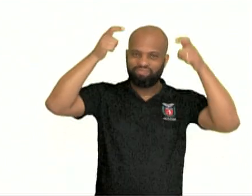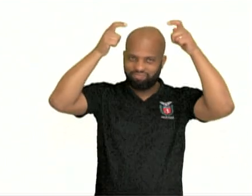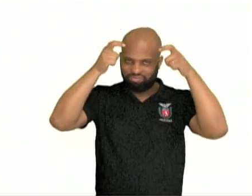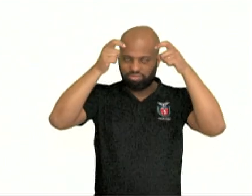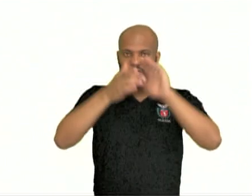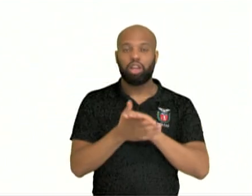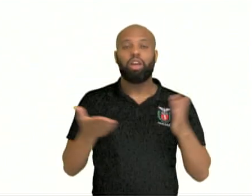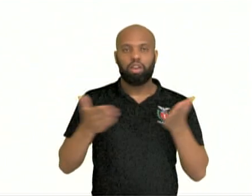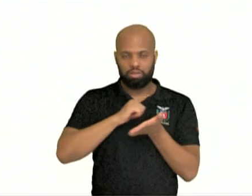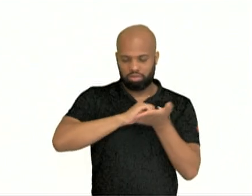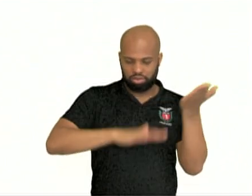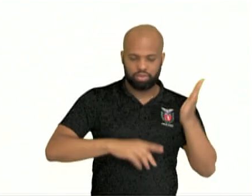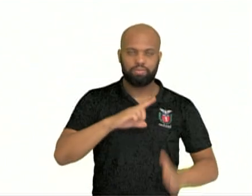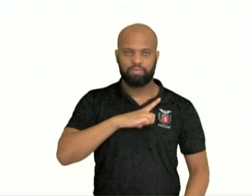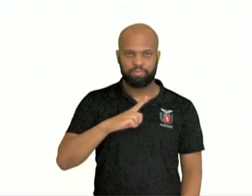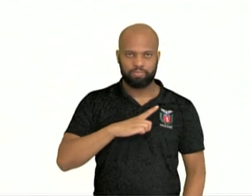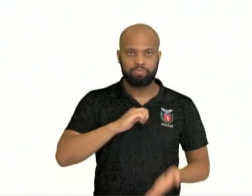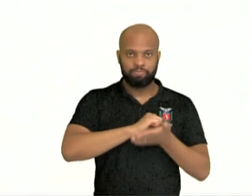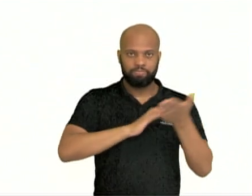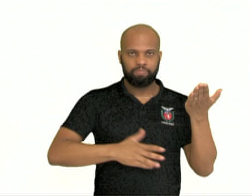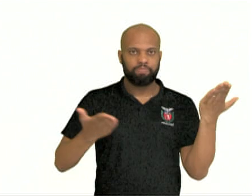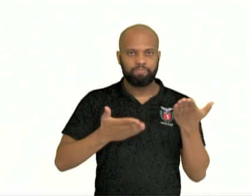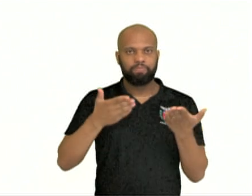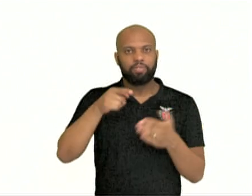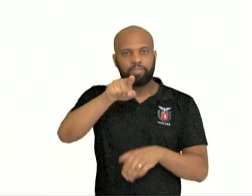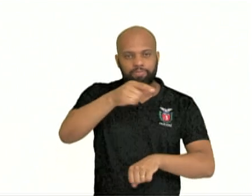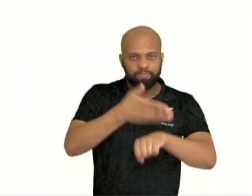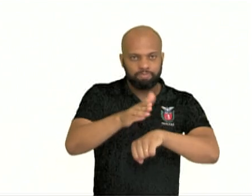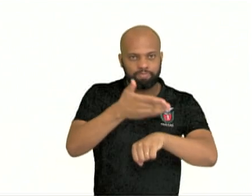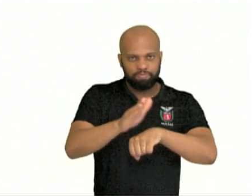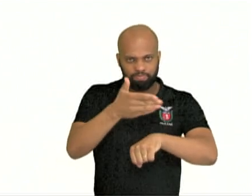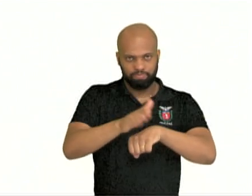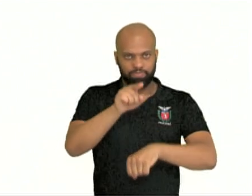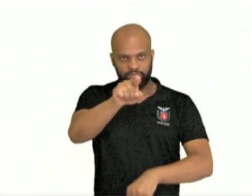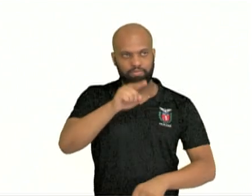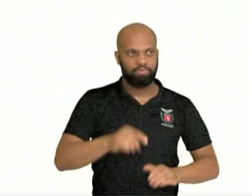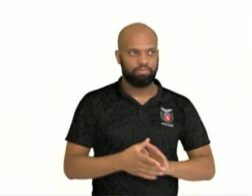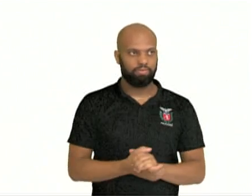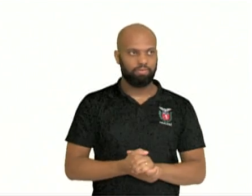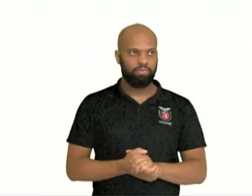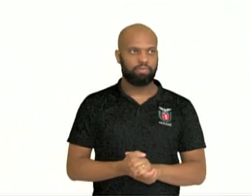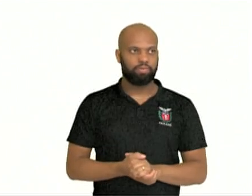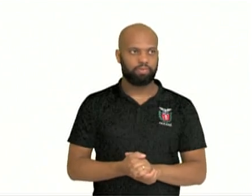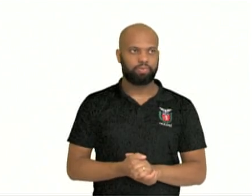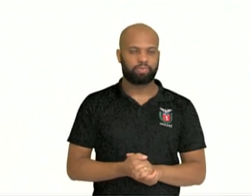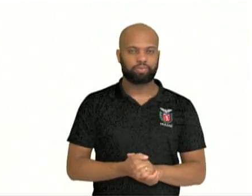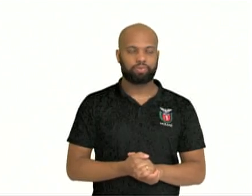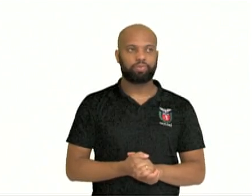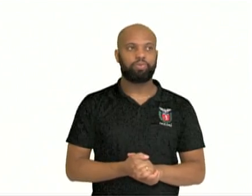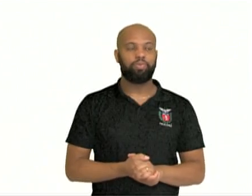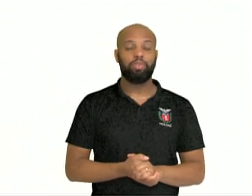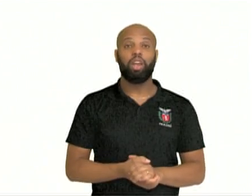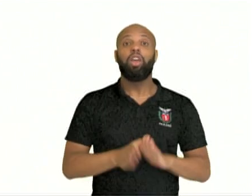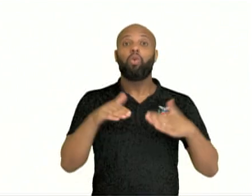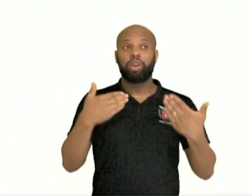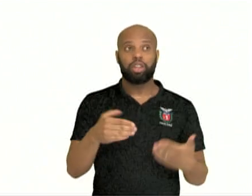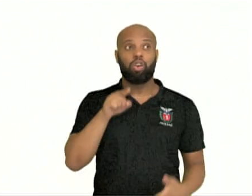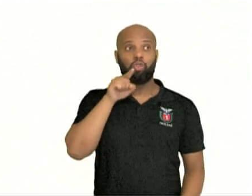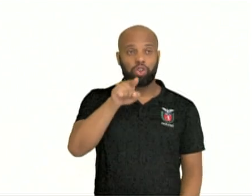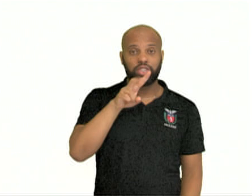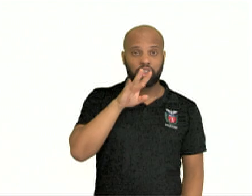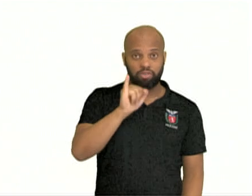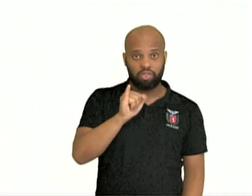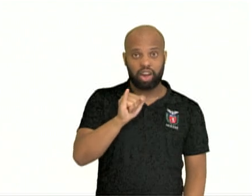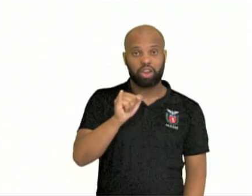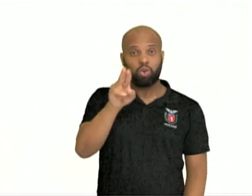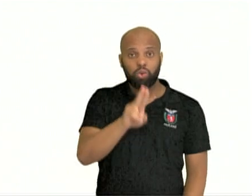uma atividade aí? Atividade mão na massa, muito legal essa atividade, pessoal. Vamos lá? Tendo como referência